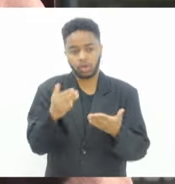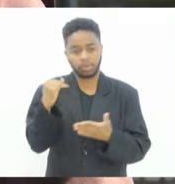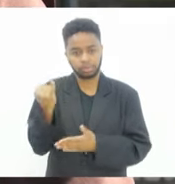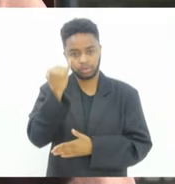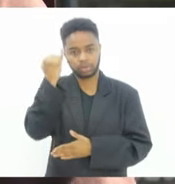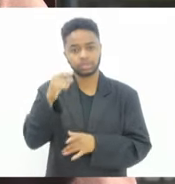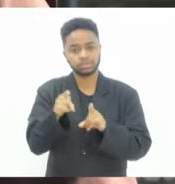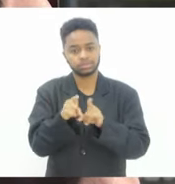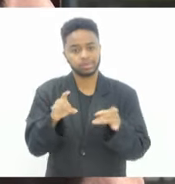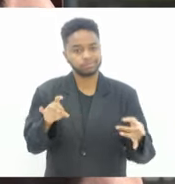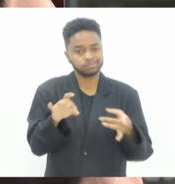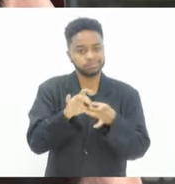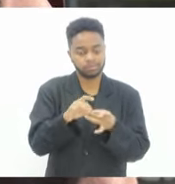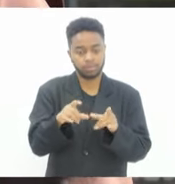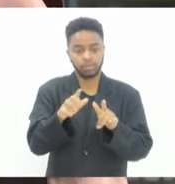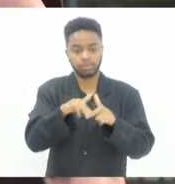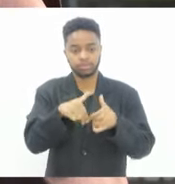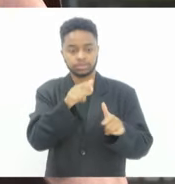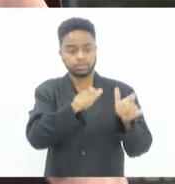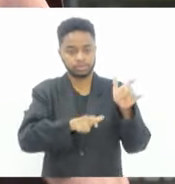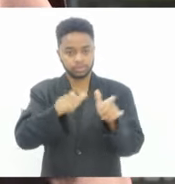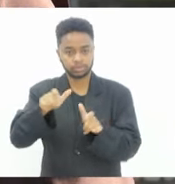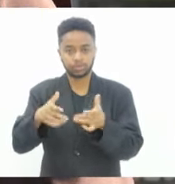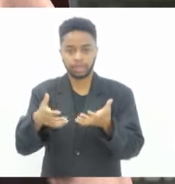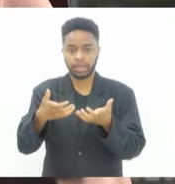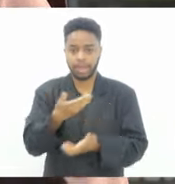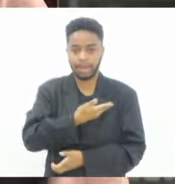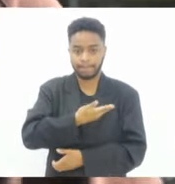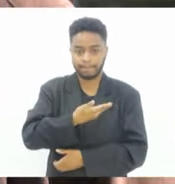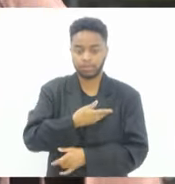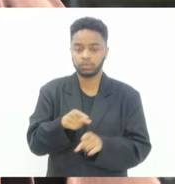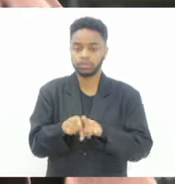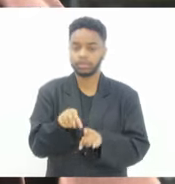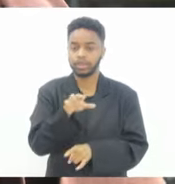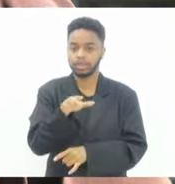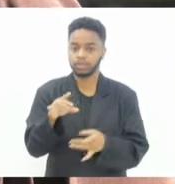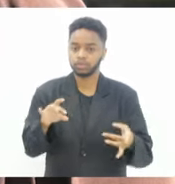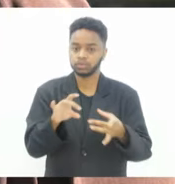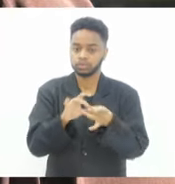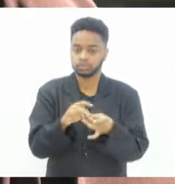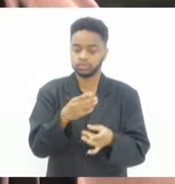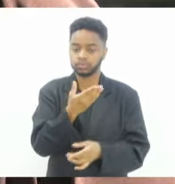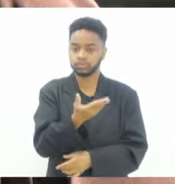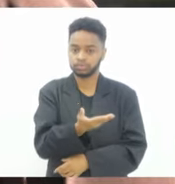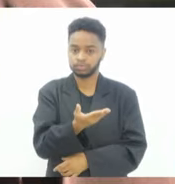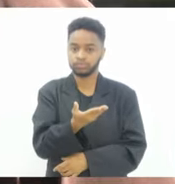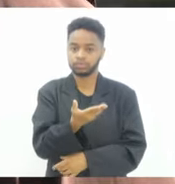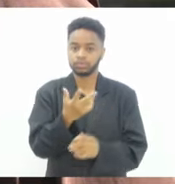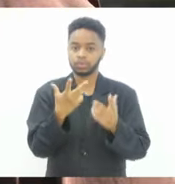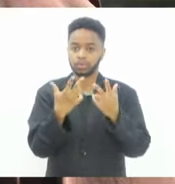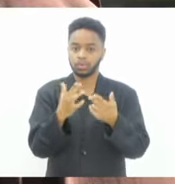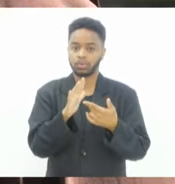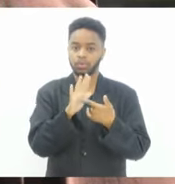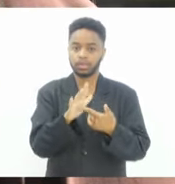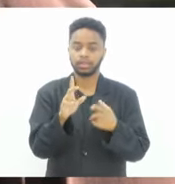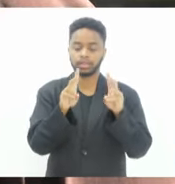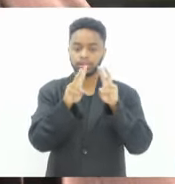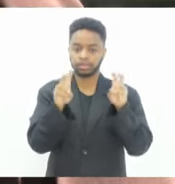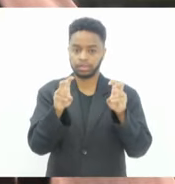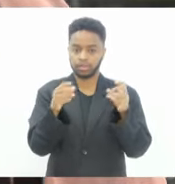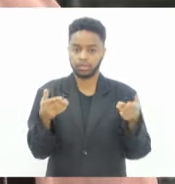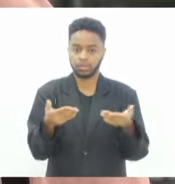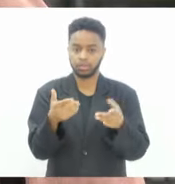próximo, e por isso as pessoas também buscam nele esse amigo, esse irmão, conforme diz o tema da trezena esse